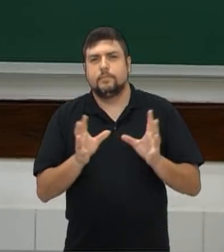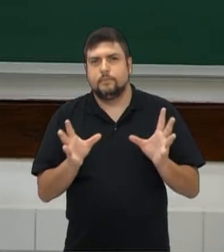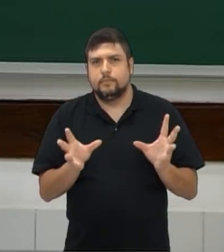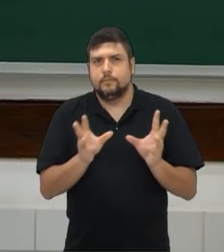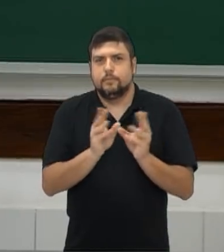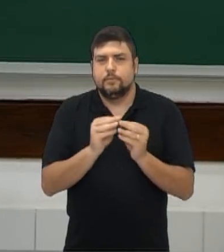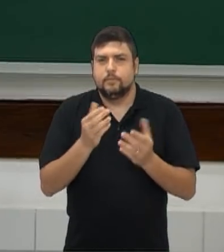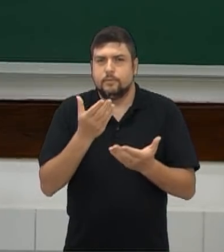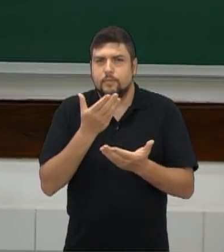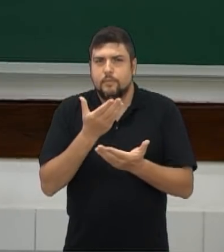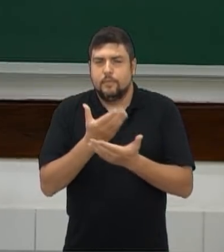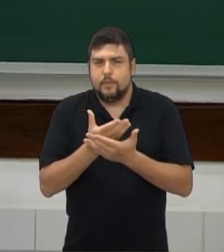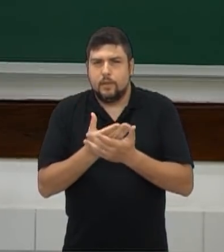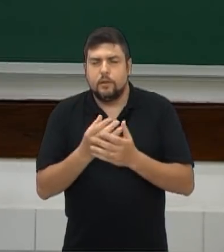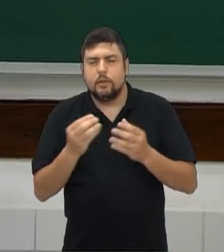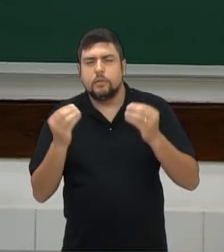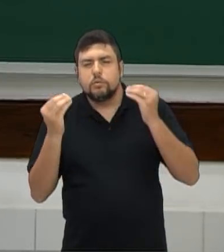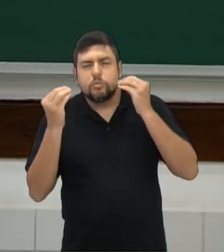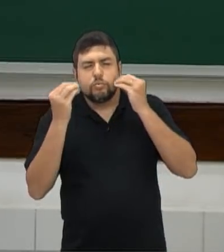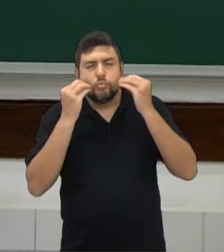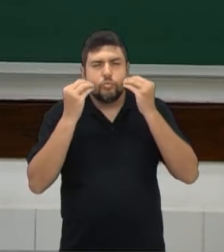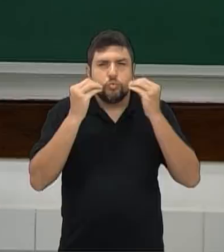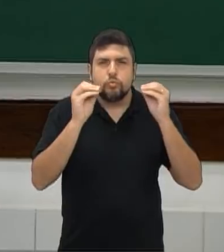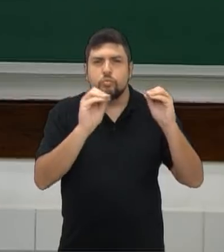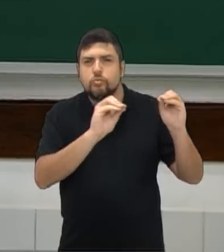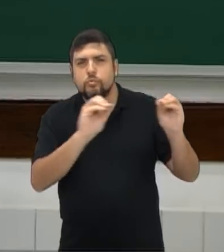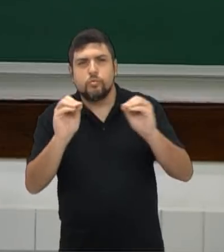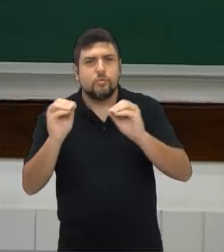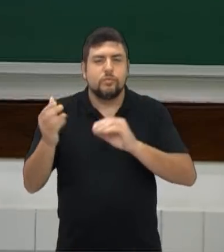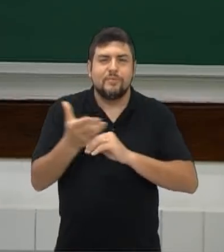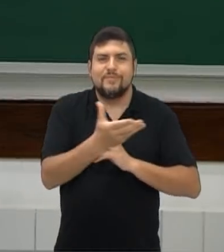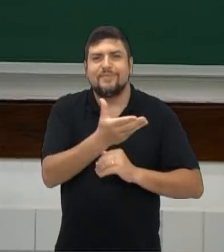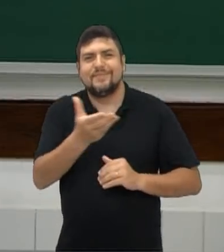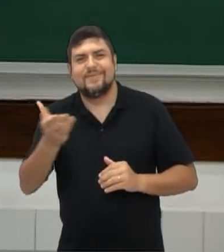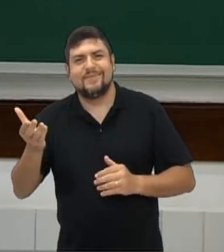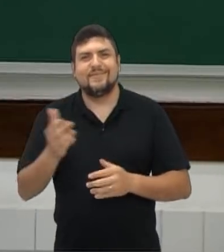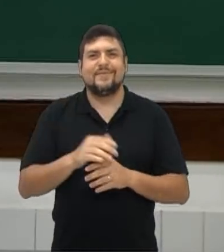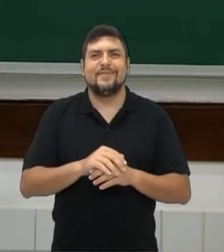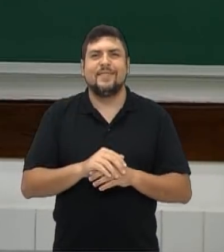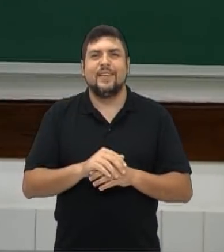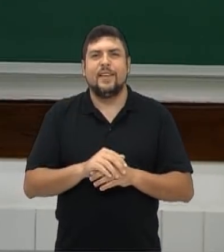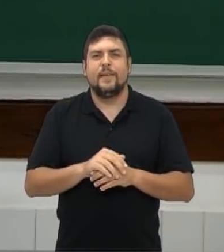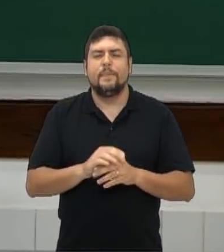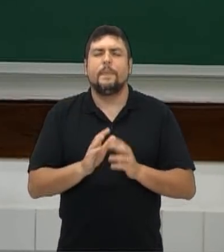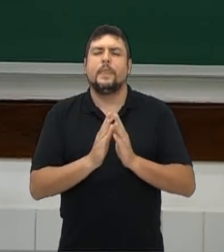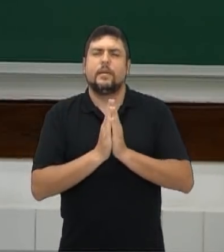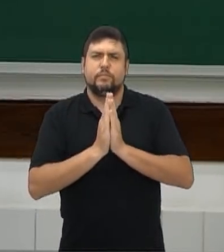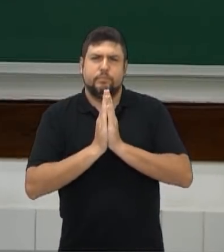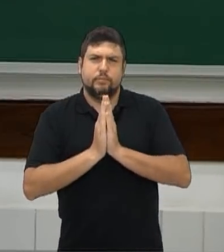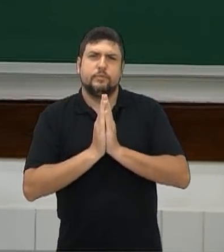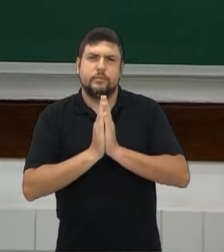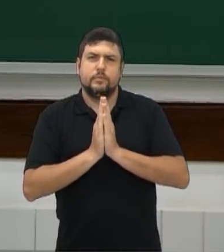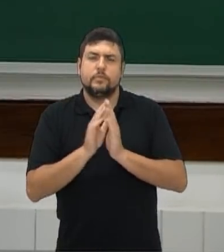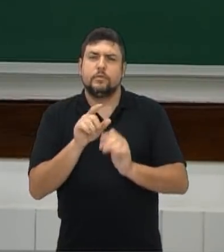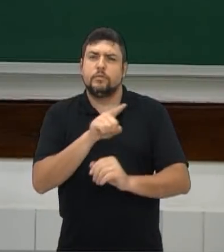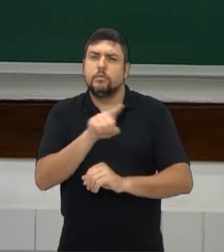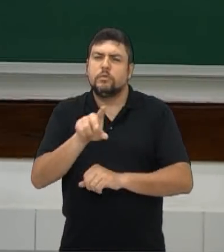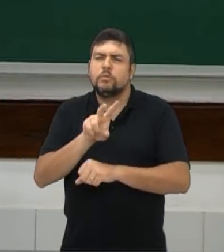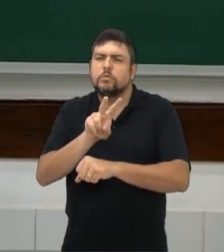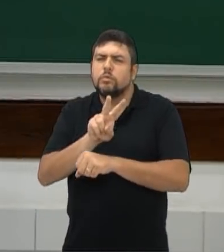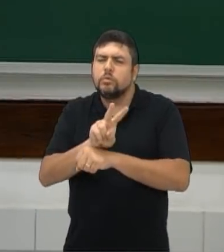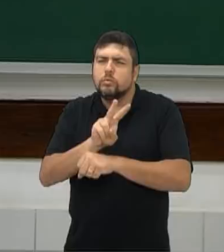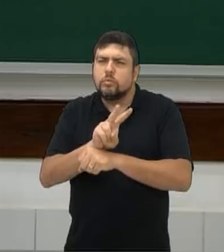hoje, deixando um beijo bem grande da prof para vocês, tá bom? E dizendo que, por favor, se cuidem,